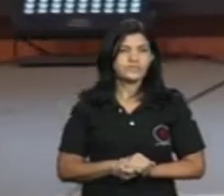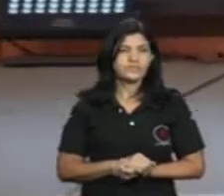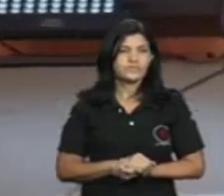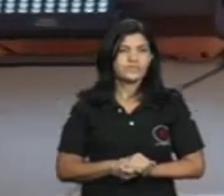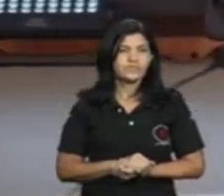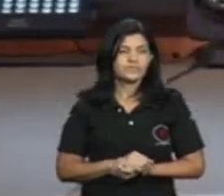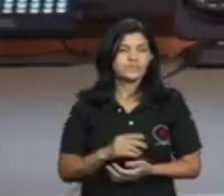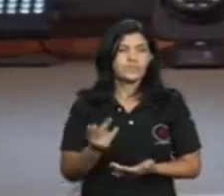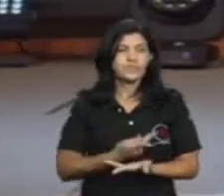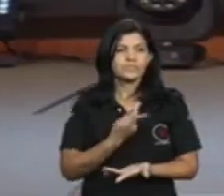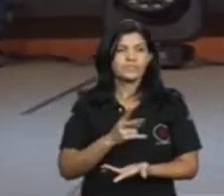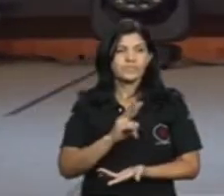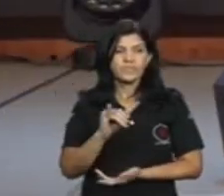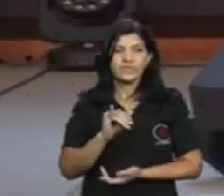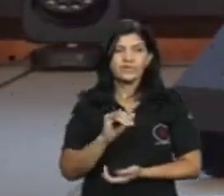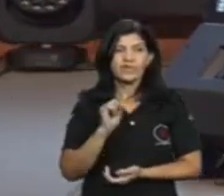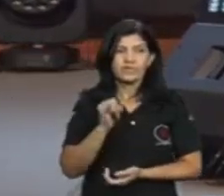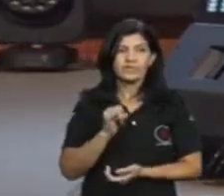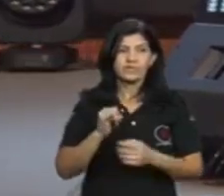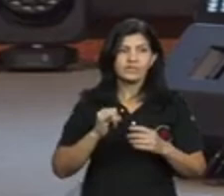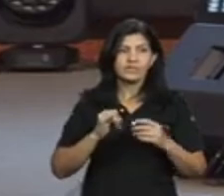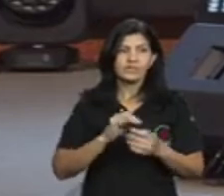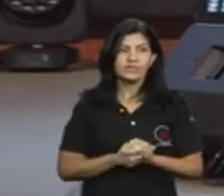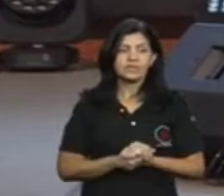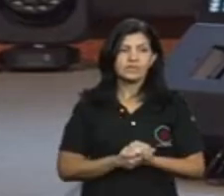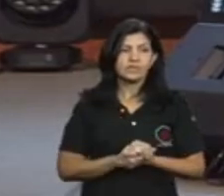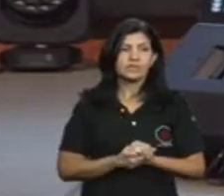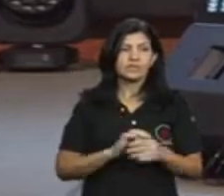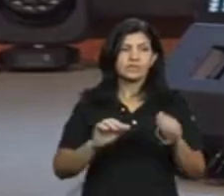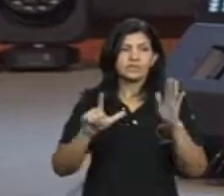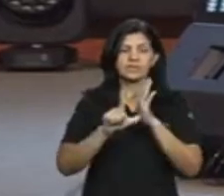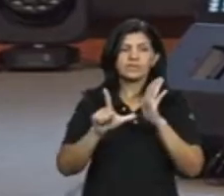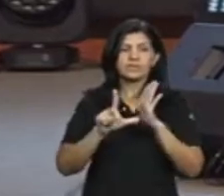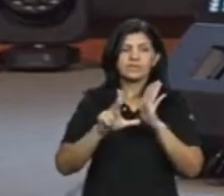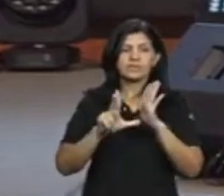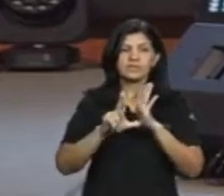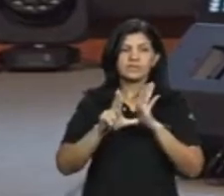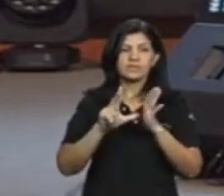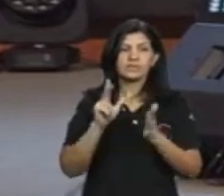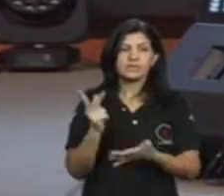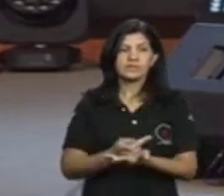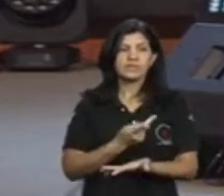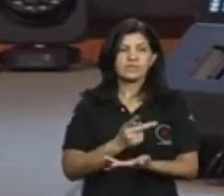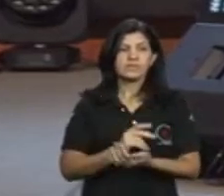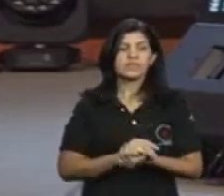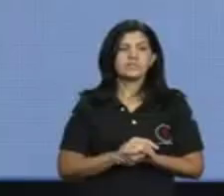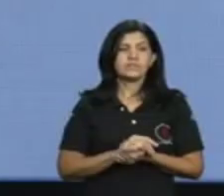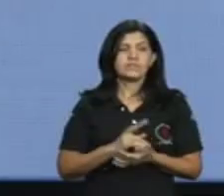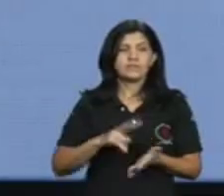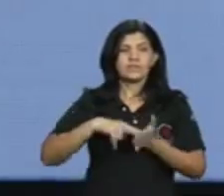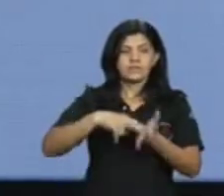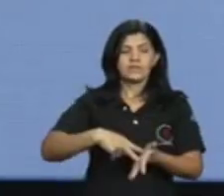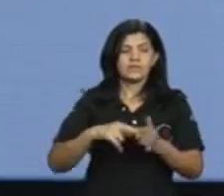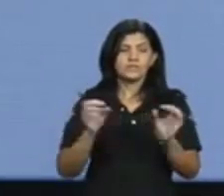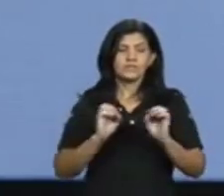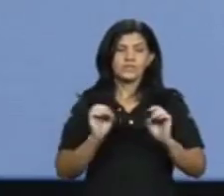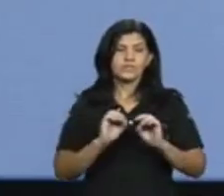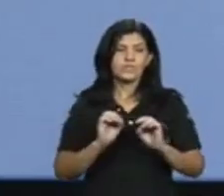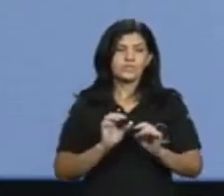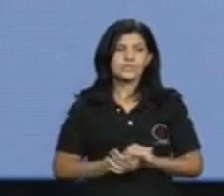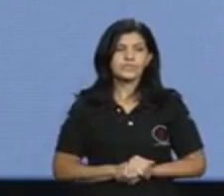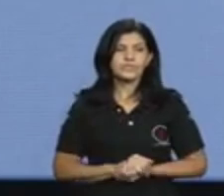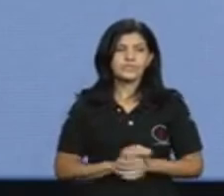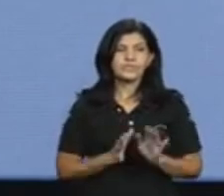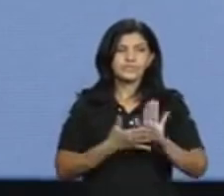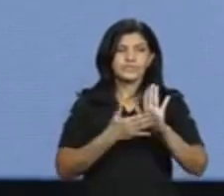que vai acontecer se a igreja não se levantar e não se posicionar. Eu louvo e agradeço ao